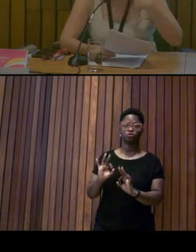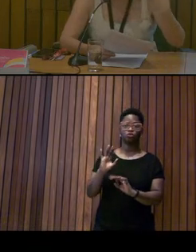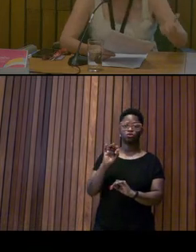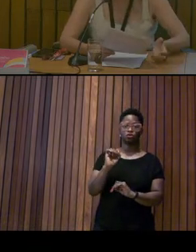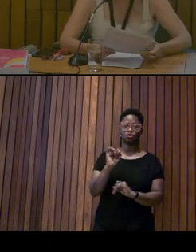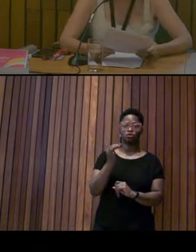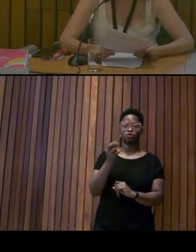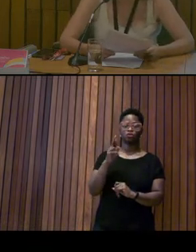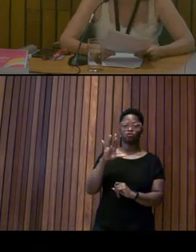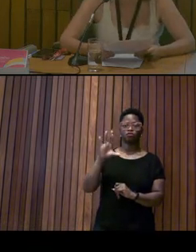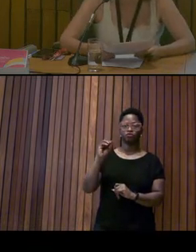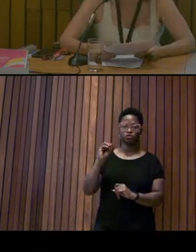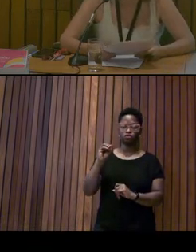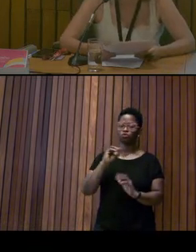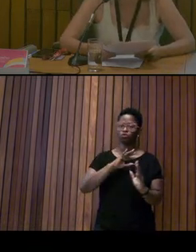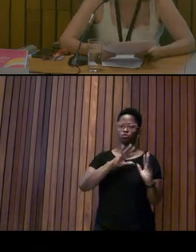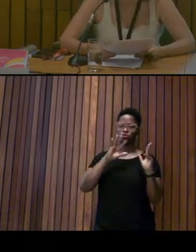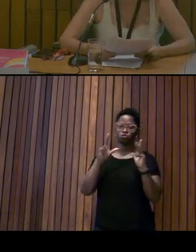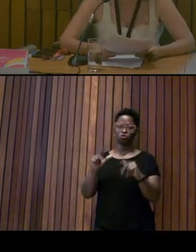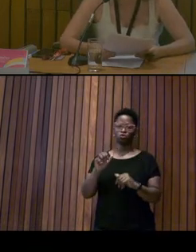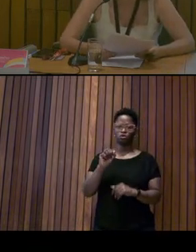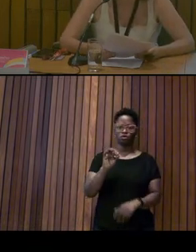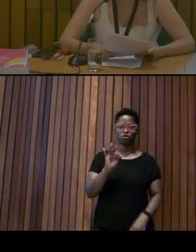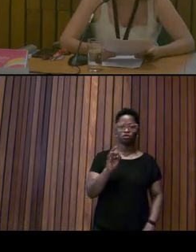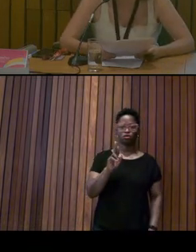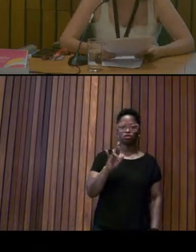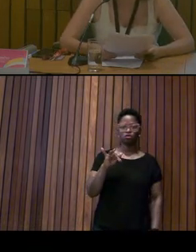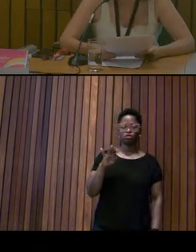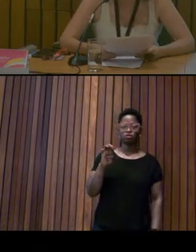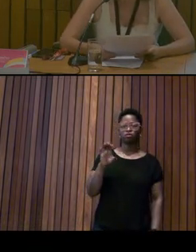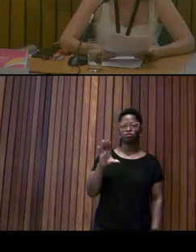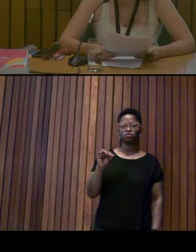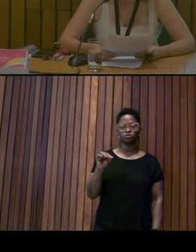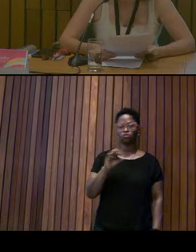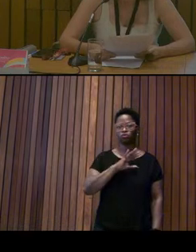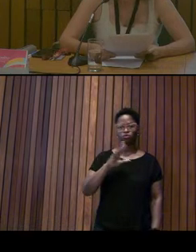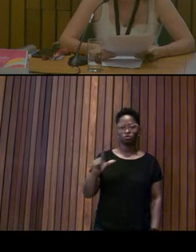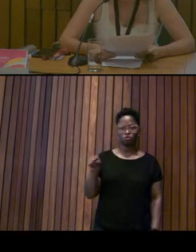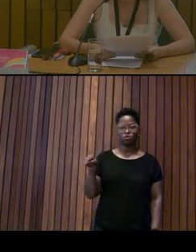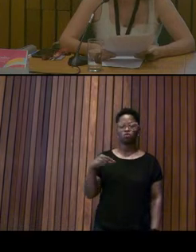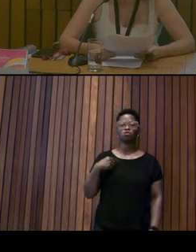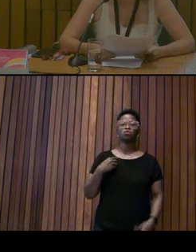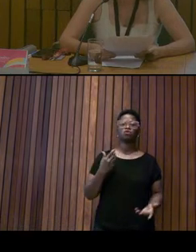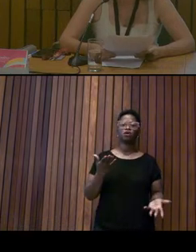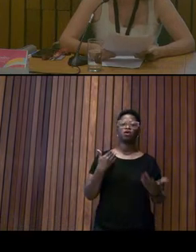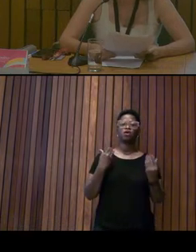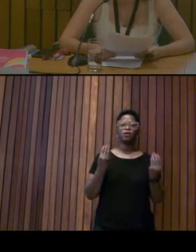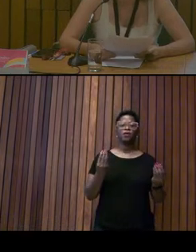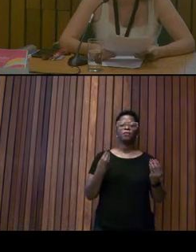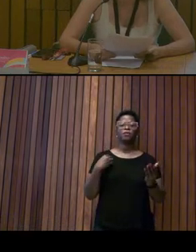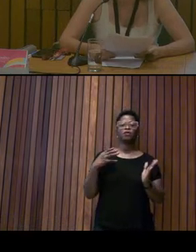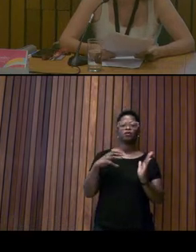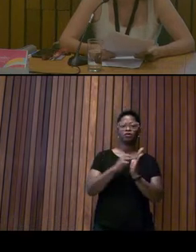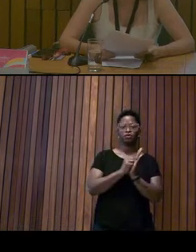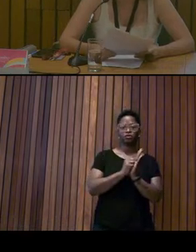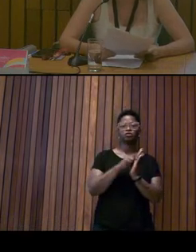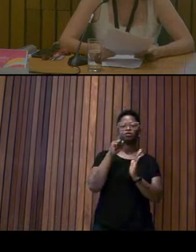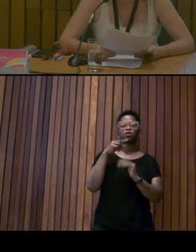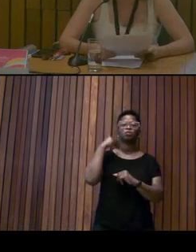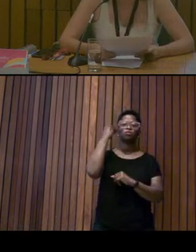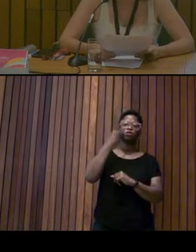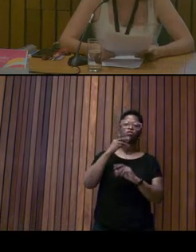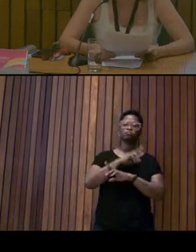Afresco todas esses murais realizados, mas só para registrar que foi uma